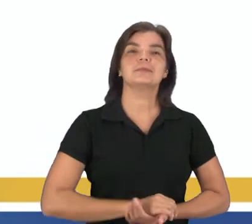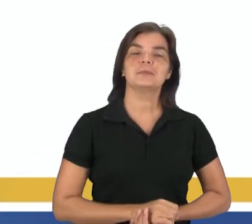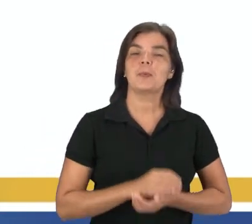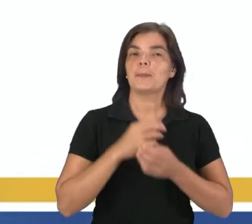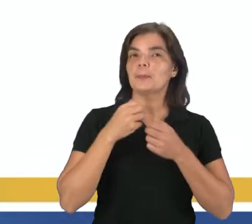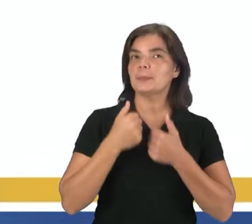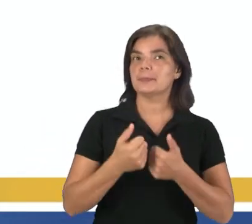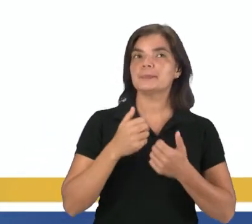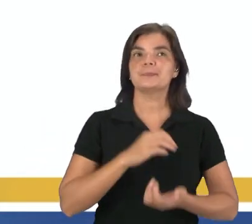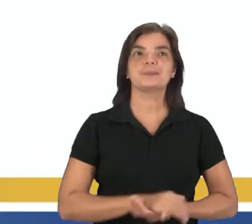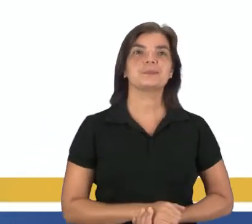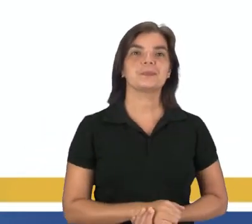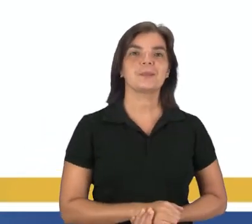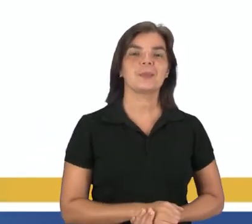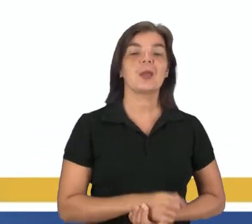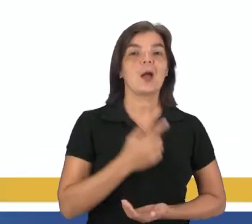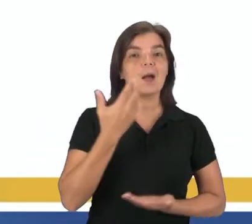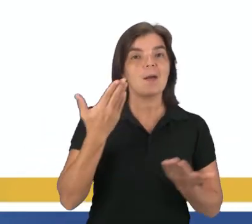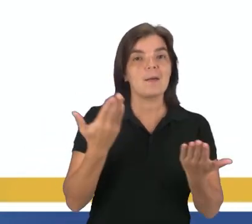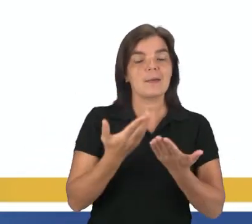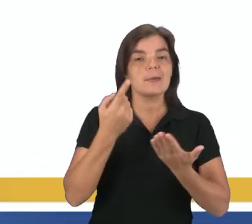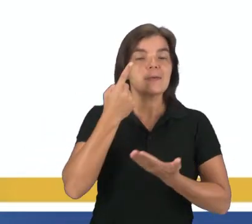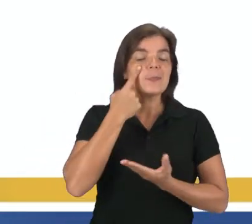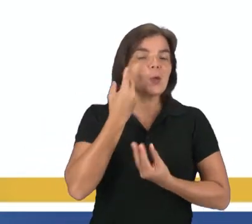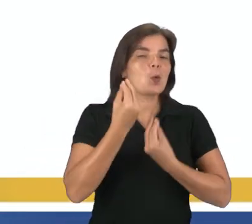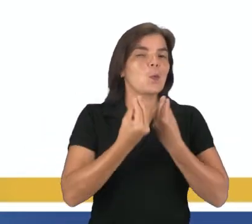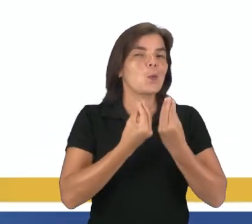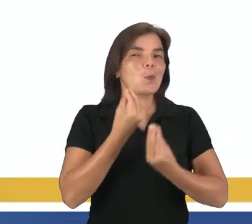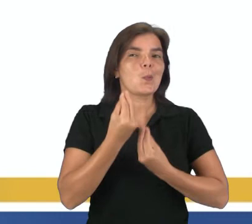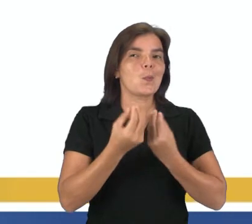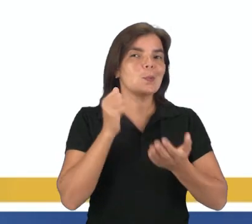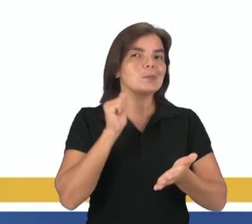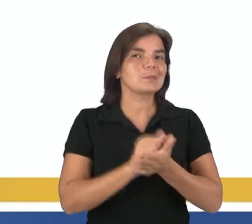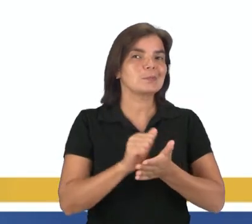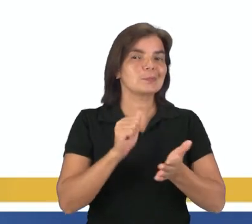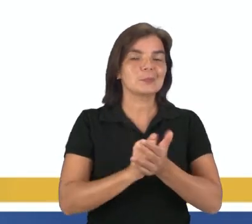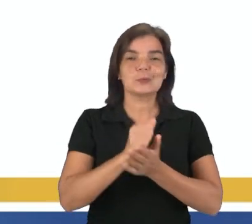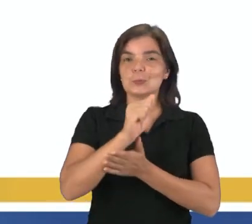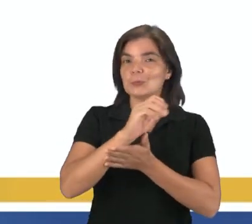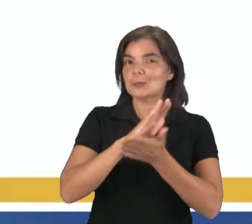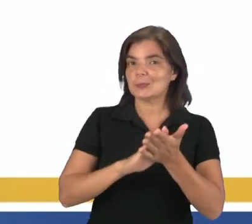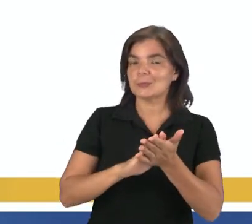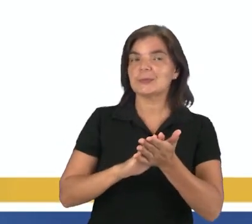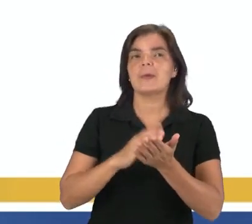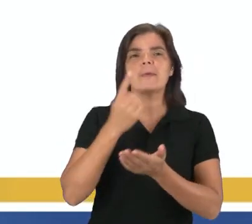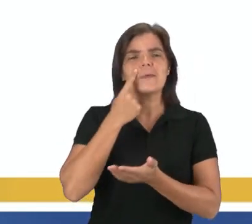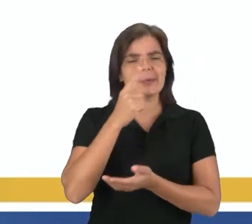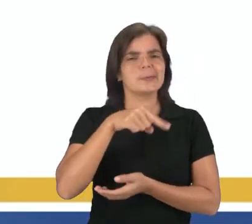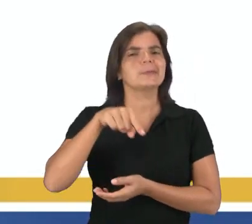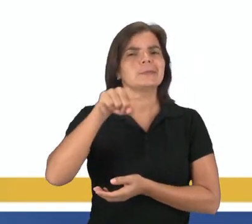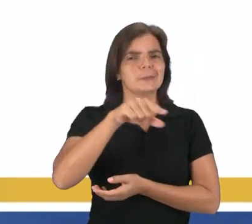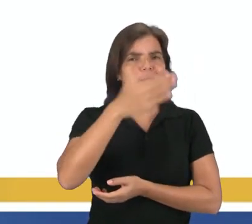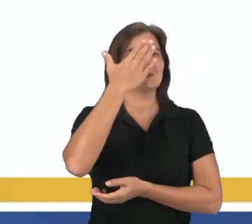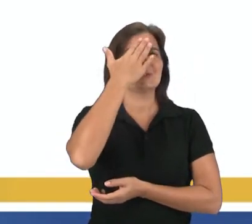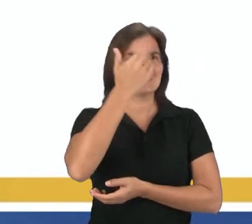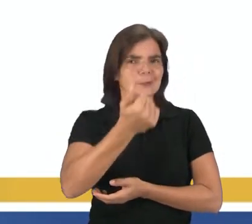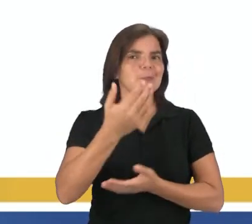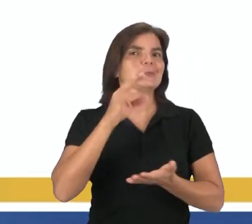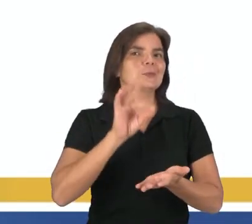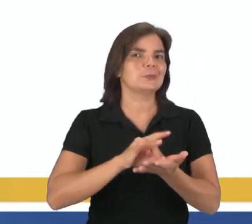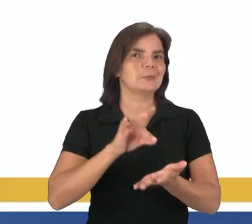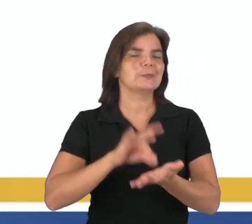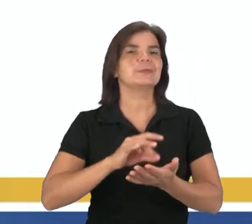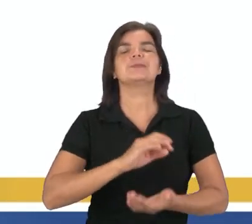103.479. Muito bem. Agora, vamos fazer uma atividadezinha para ver se vocês já aprenderam